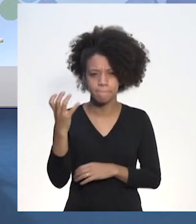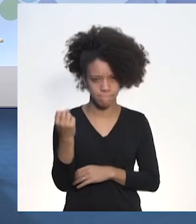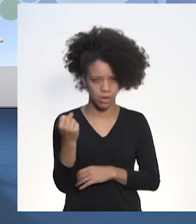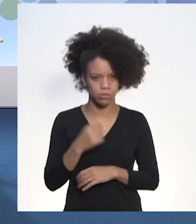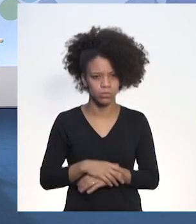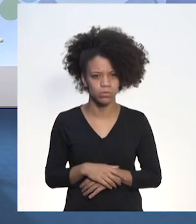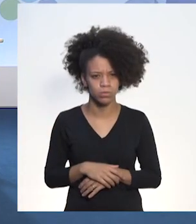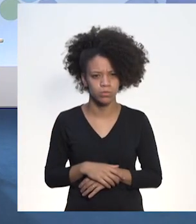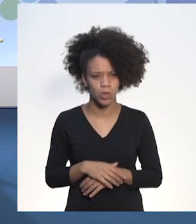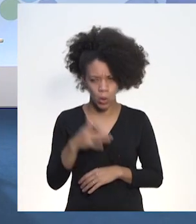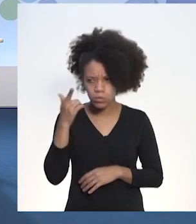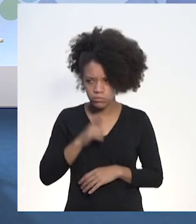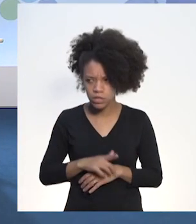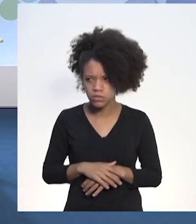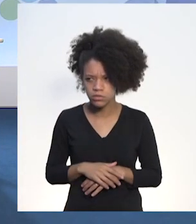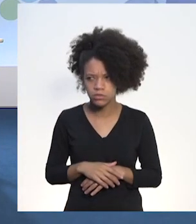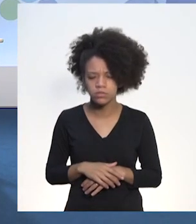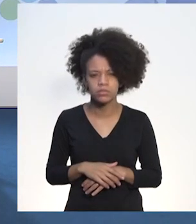Consegue?